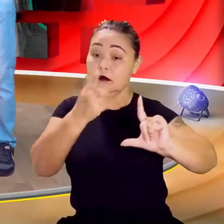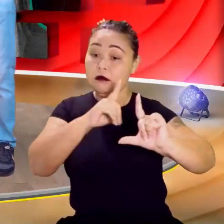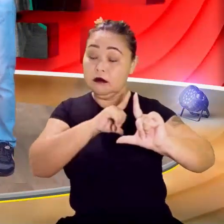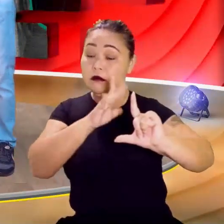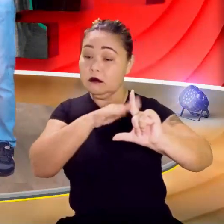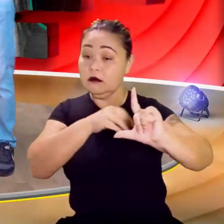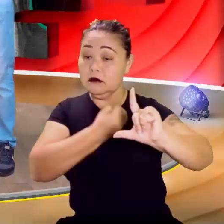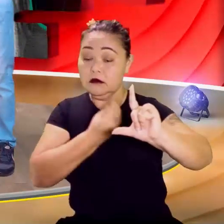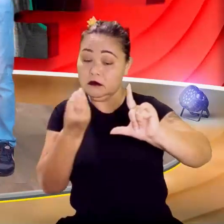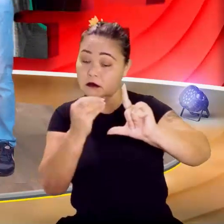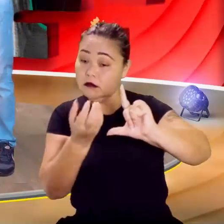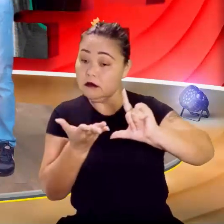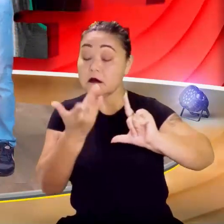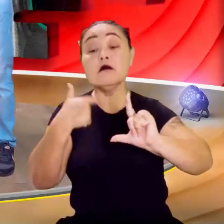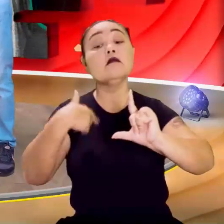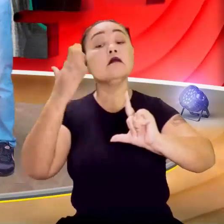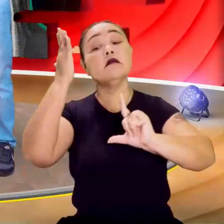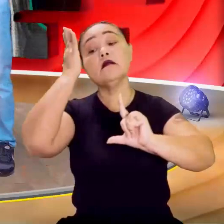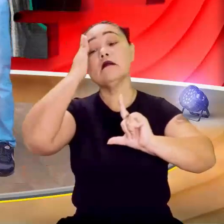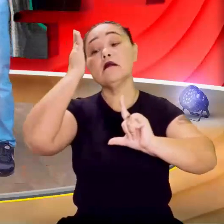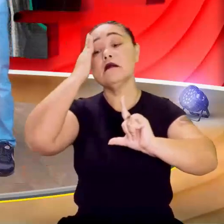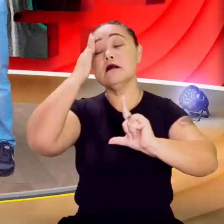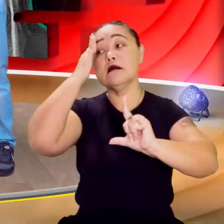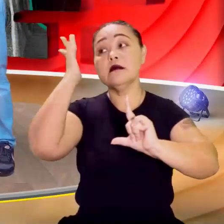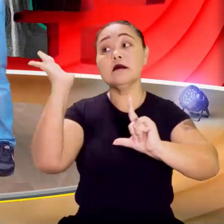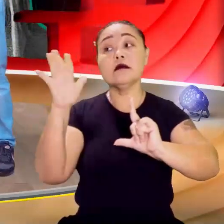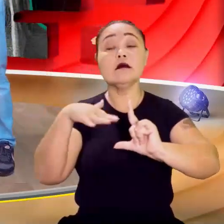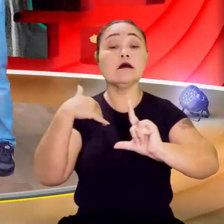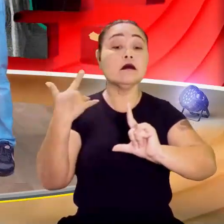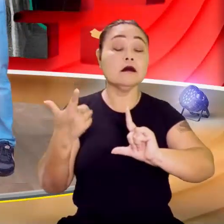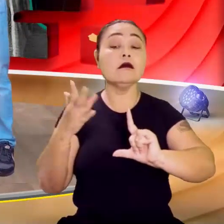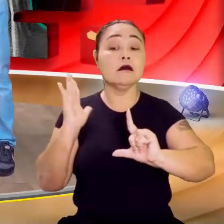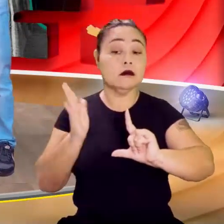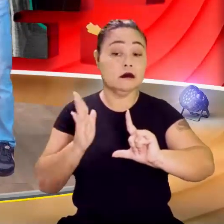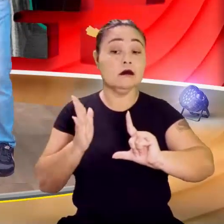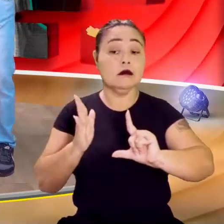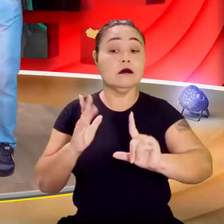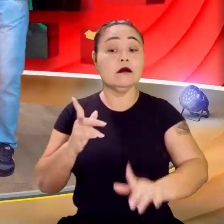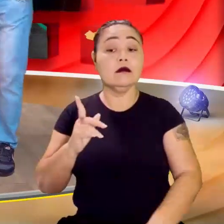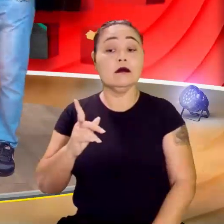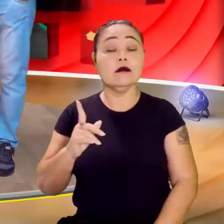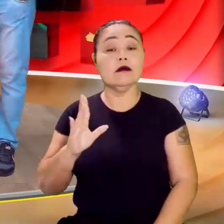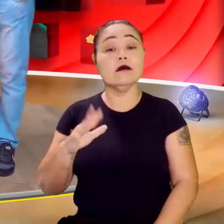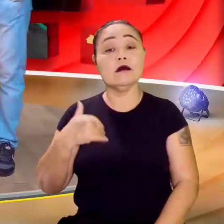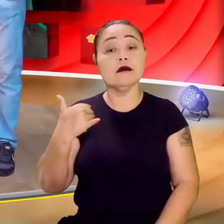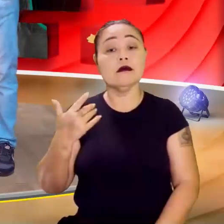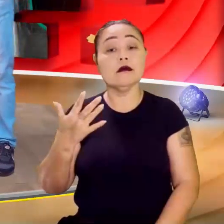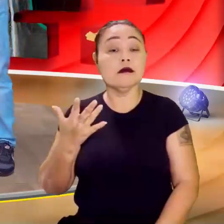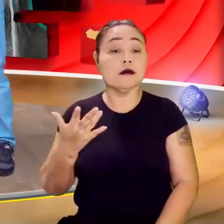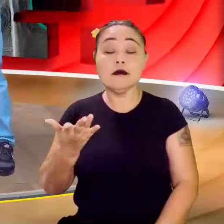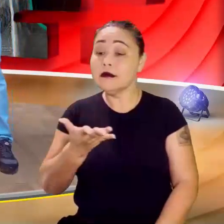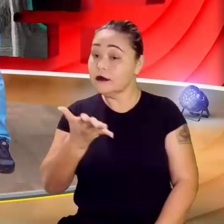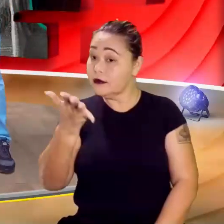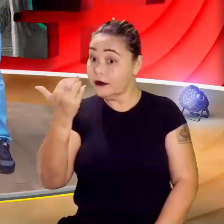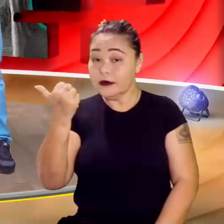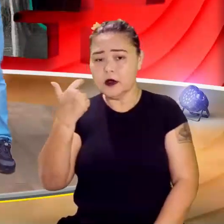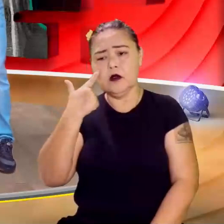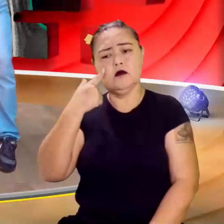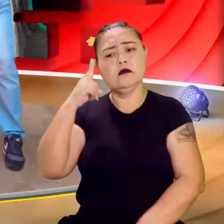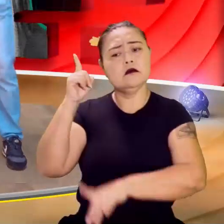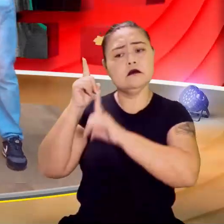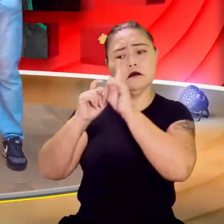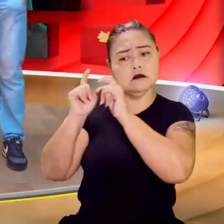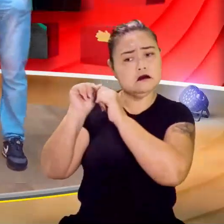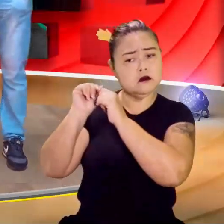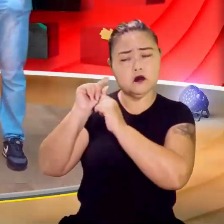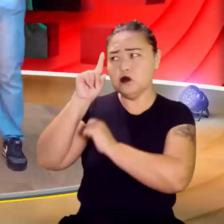Já. Então, já dá para ter uma noção do que é, né? Já dá. Dá para ter, né? E aí, então não fique com essa carinha